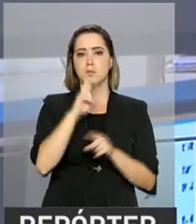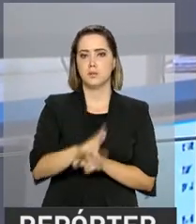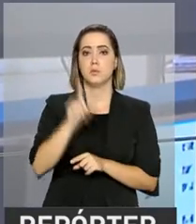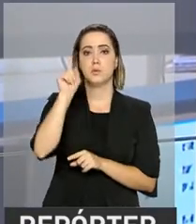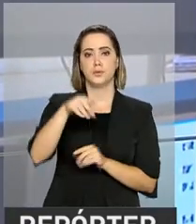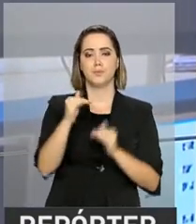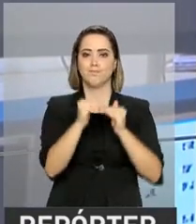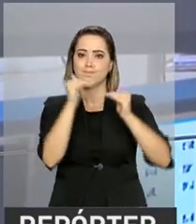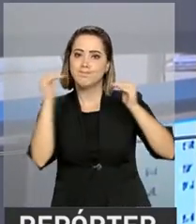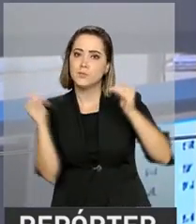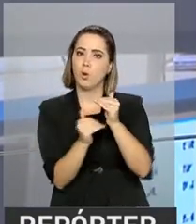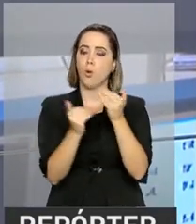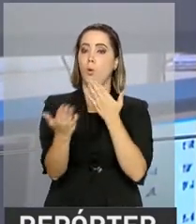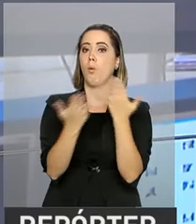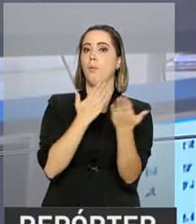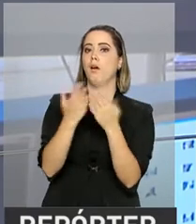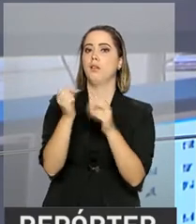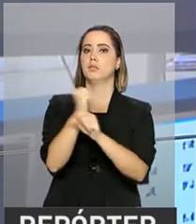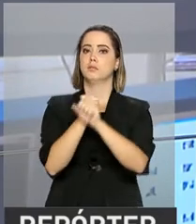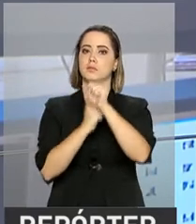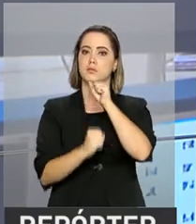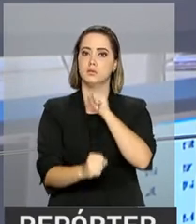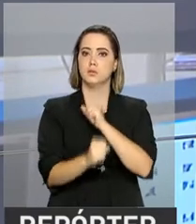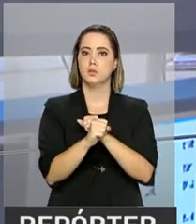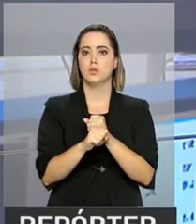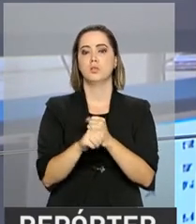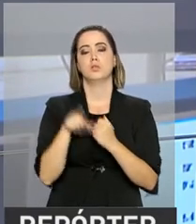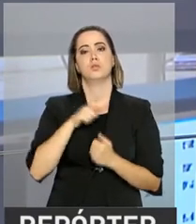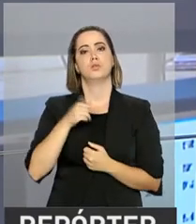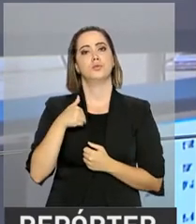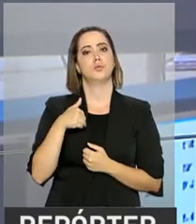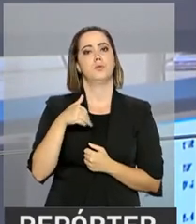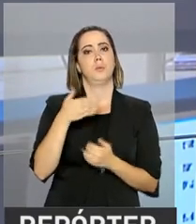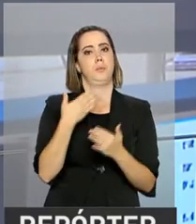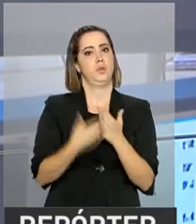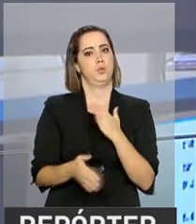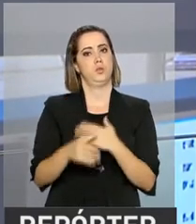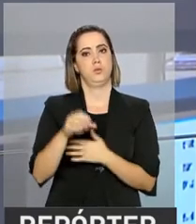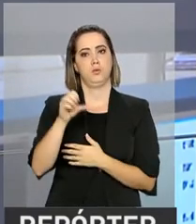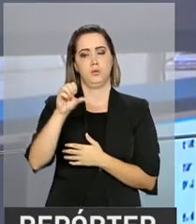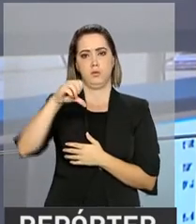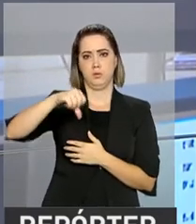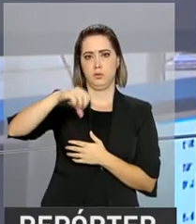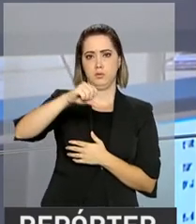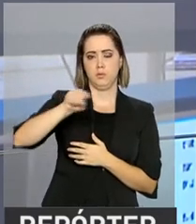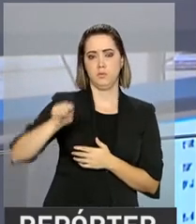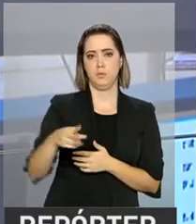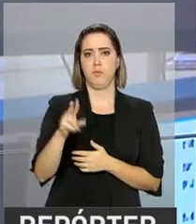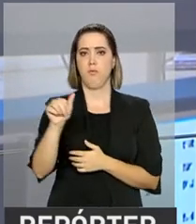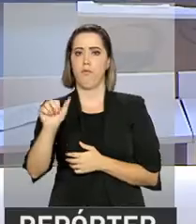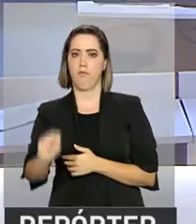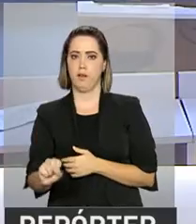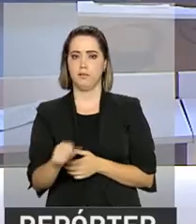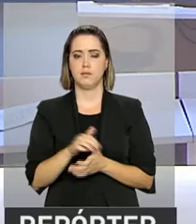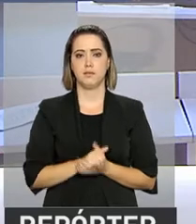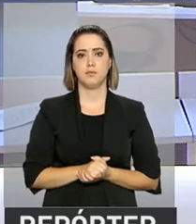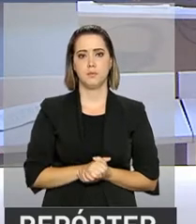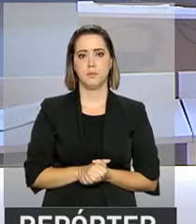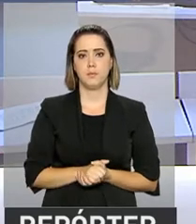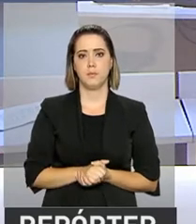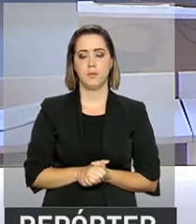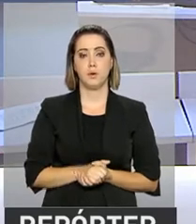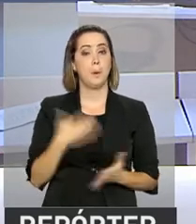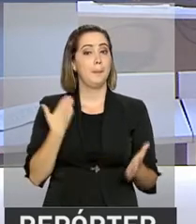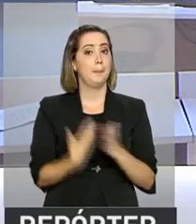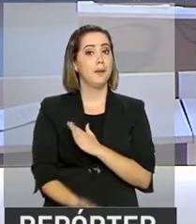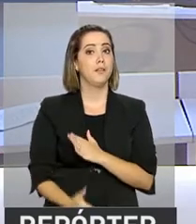menor do que o registrado no mesmo período do ano passado, quando foram perdidas mais de 99 mil vagas. Perder